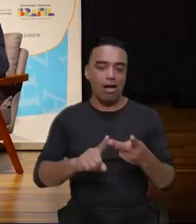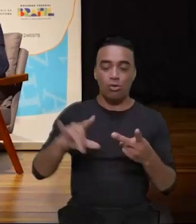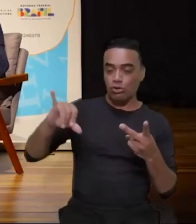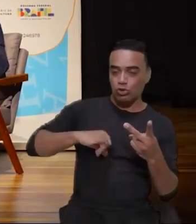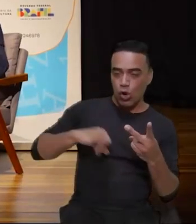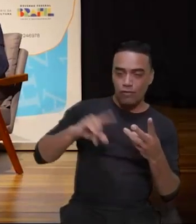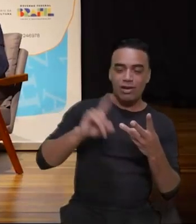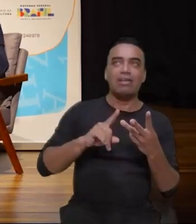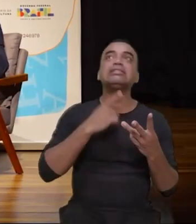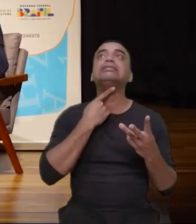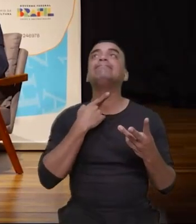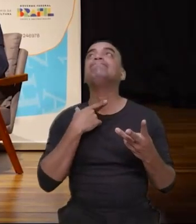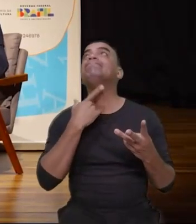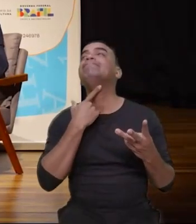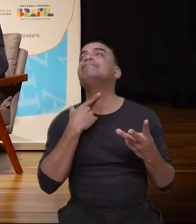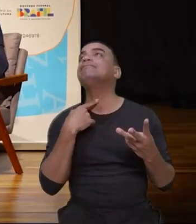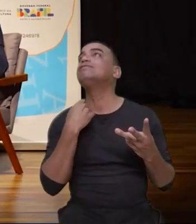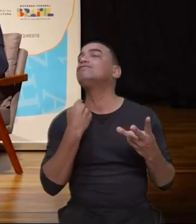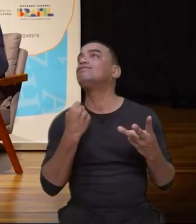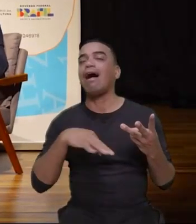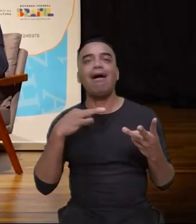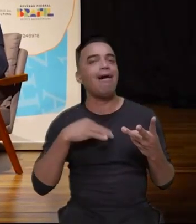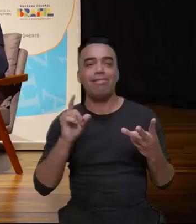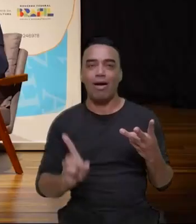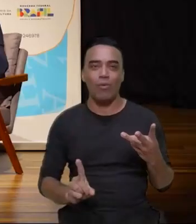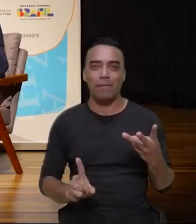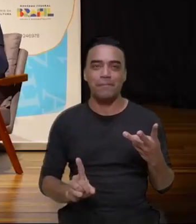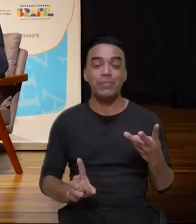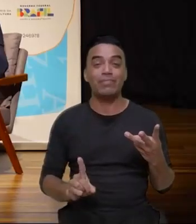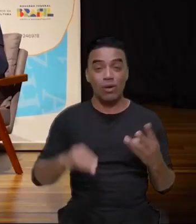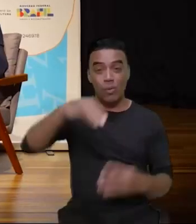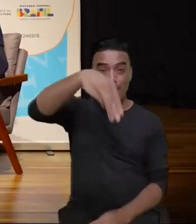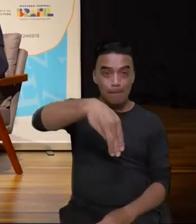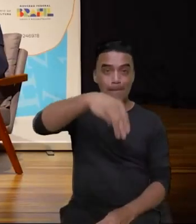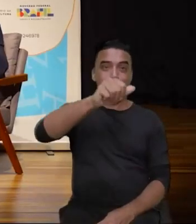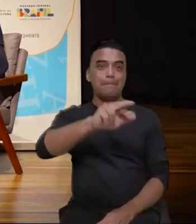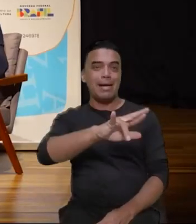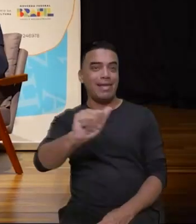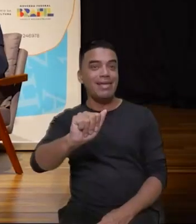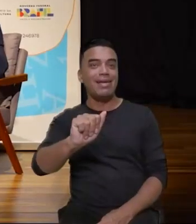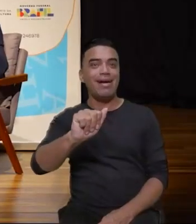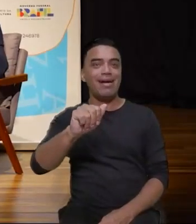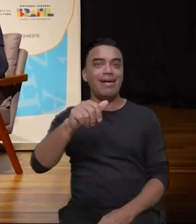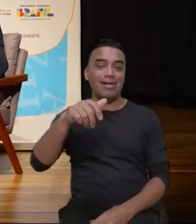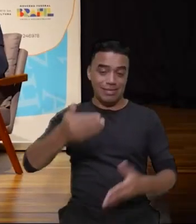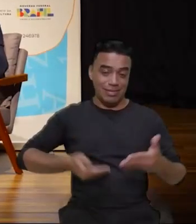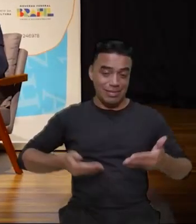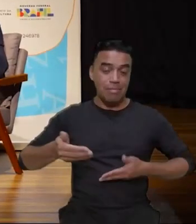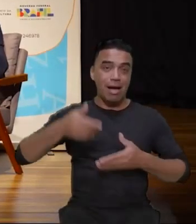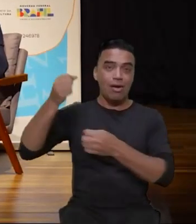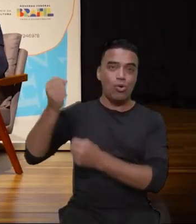não desejassem. Então, é isso que eu queria, né? Maria, doméstica,